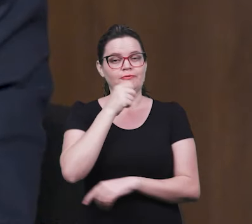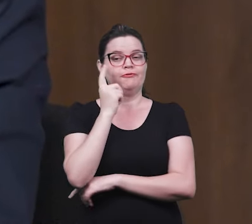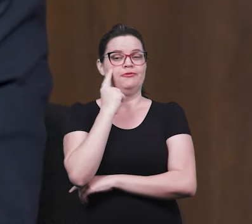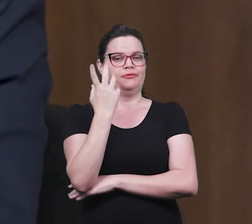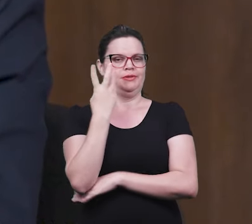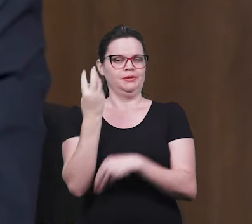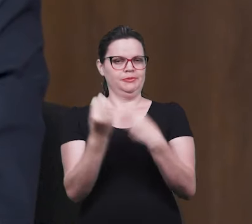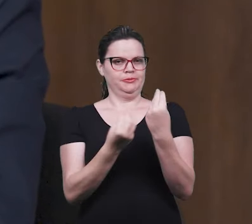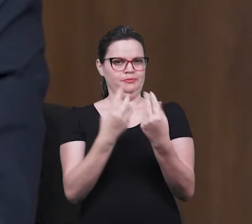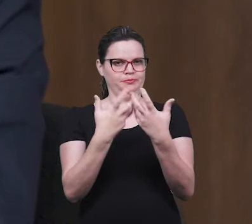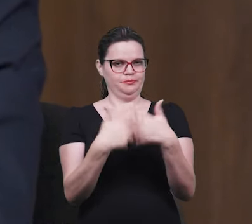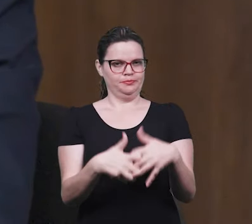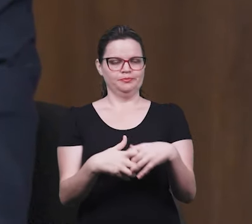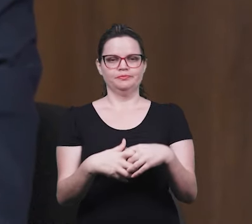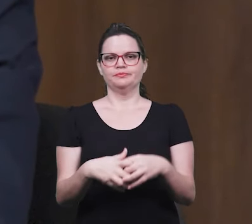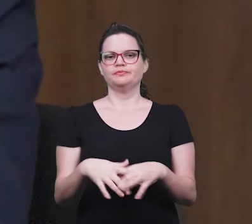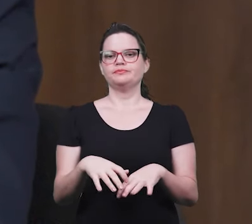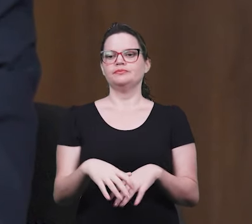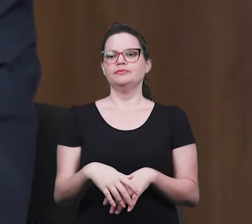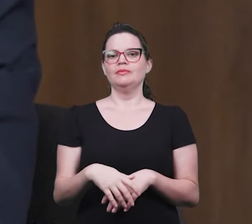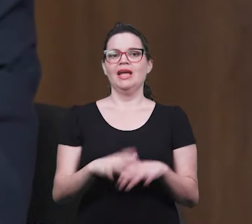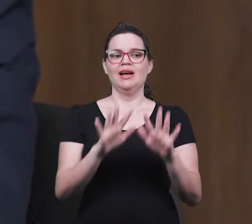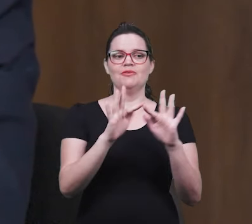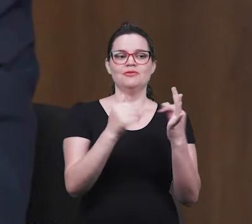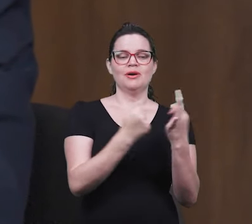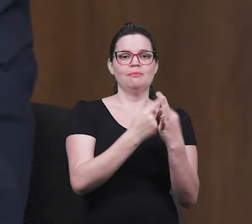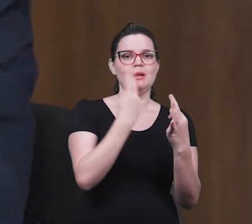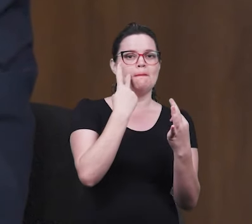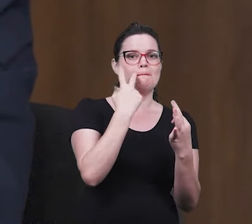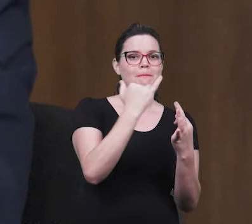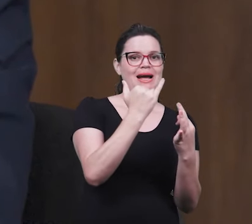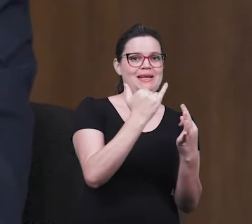as coisas. Os meus avós paternos eram ricos.